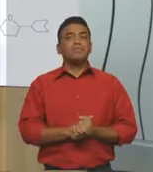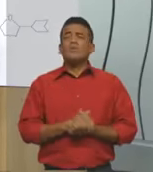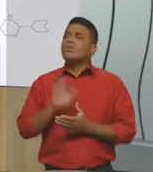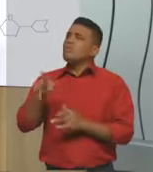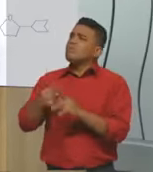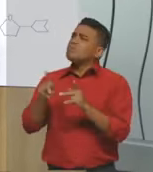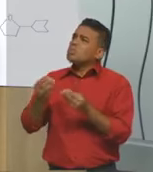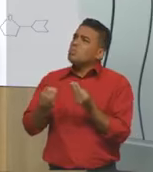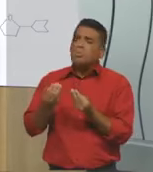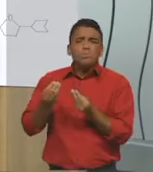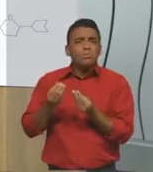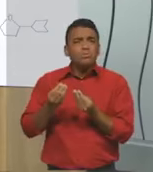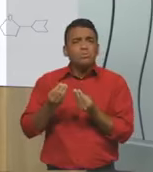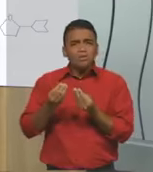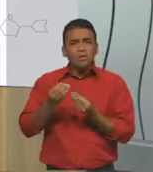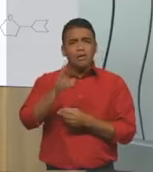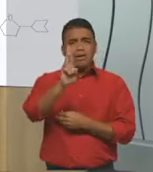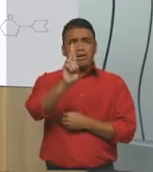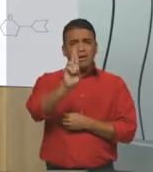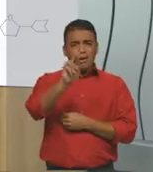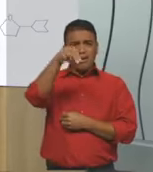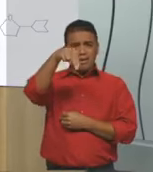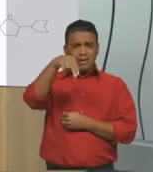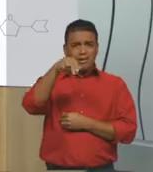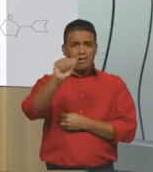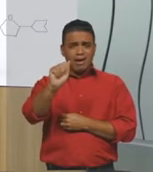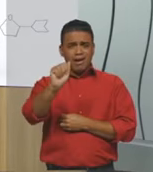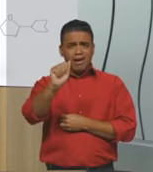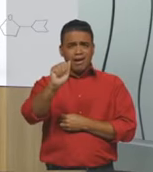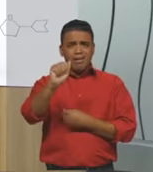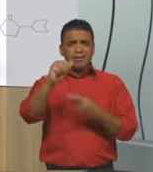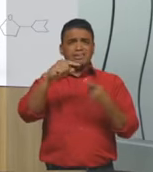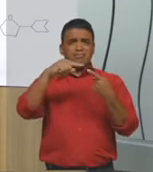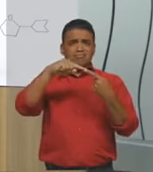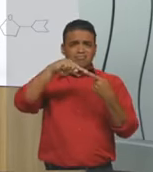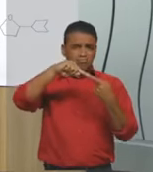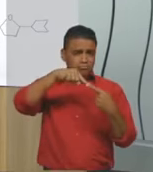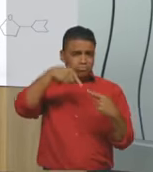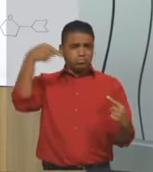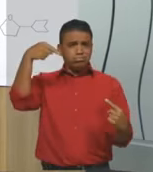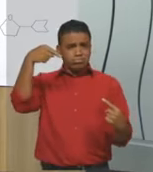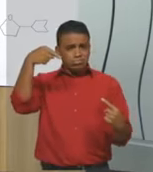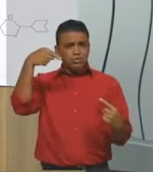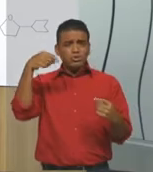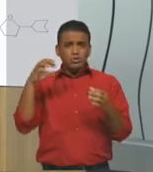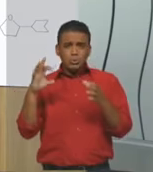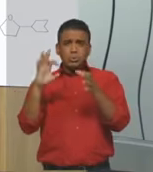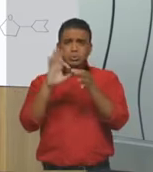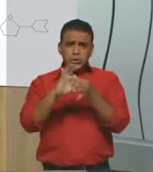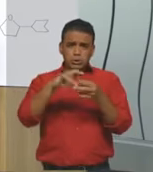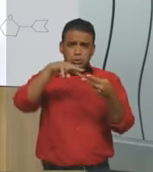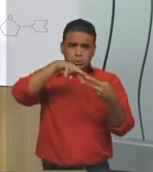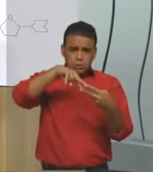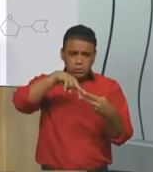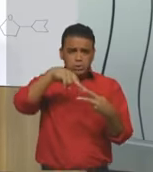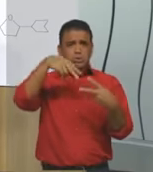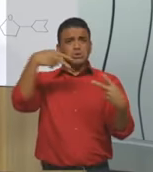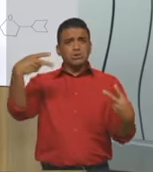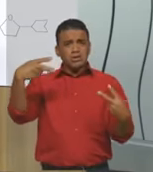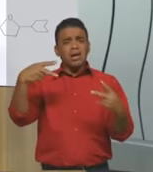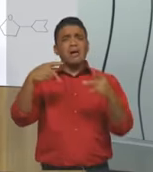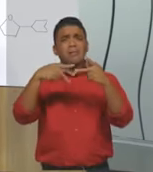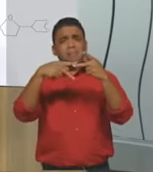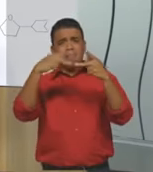O RNA ele vai ser então essa chave intermediária entre o DNA e o polipeptídeo. Vamos ver aqui agora.